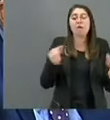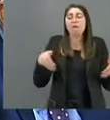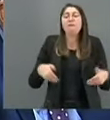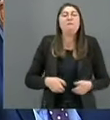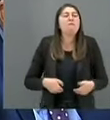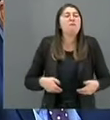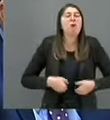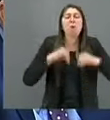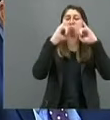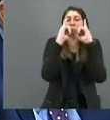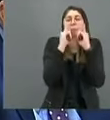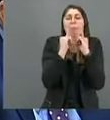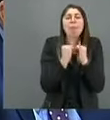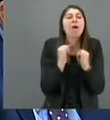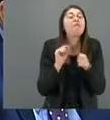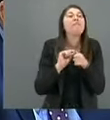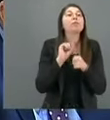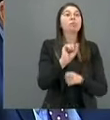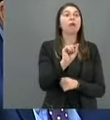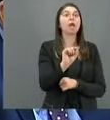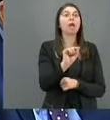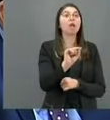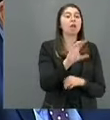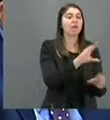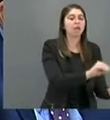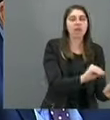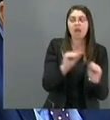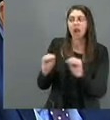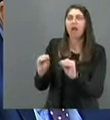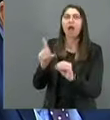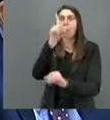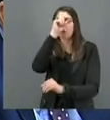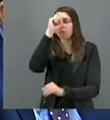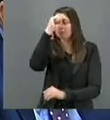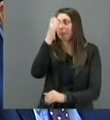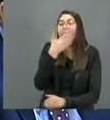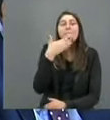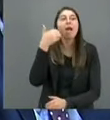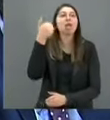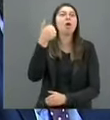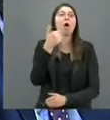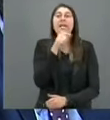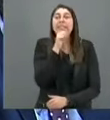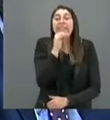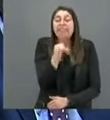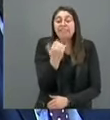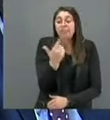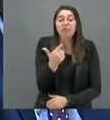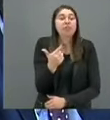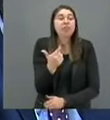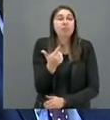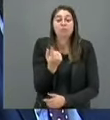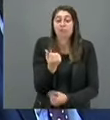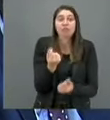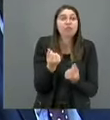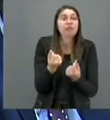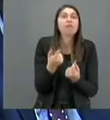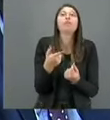faria? Você o levaria para os melhores hospitais e mesmo se você não tivesse dinheiro, você faria